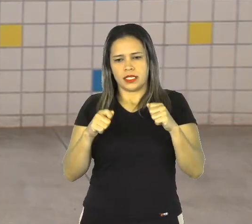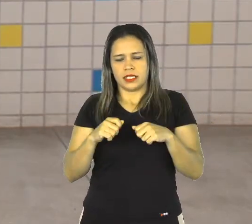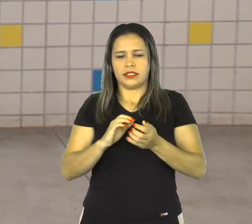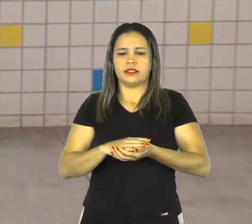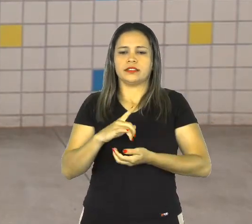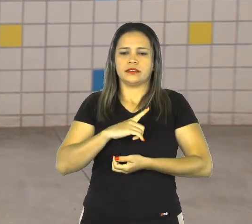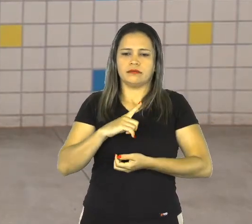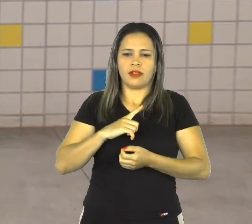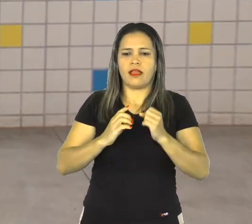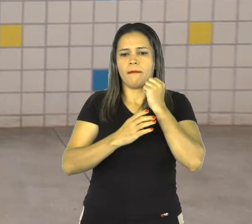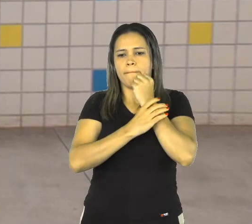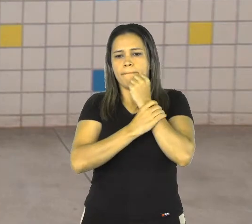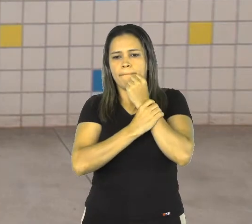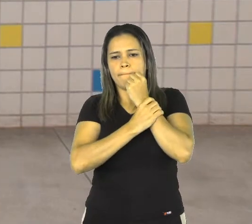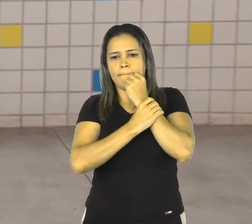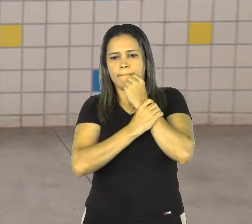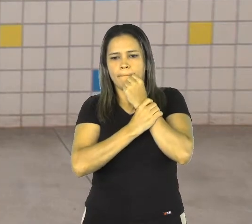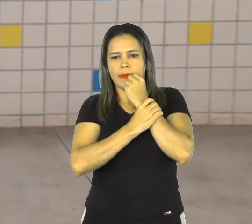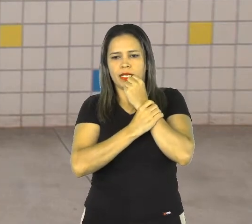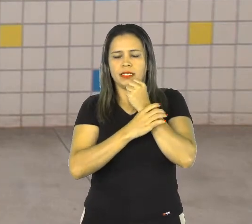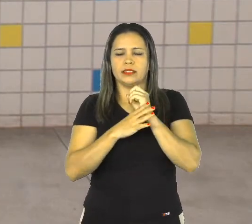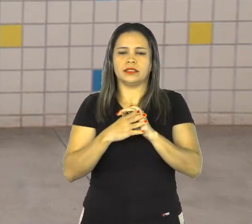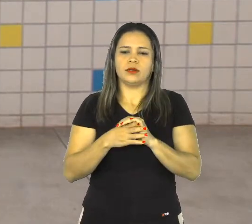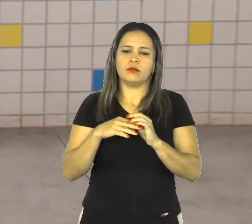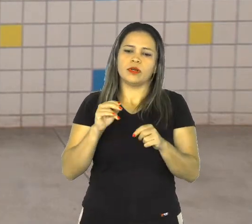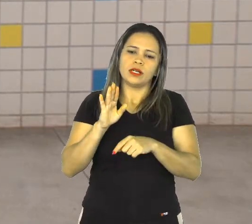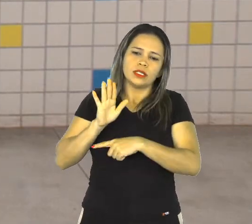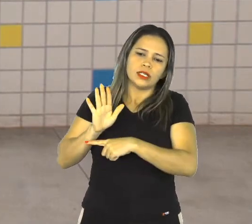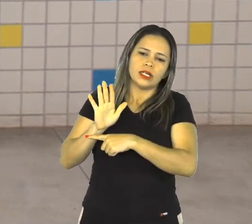a pressão e também para ajudar na